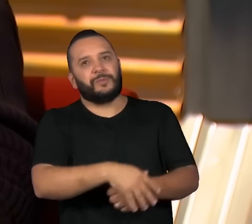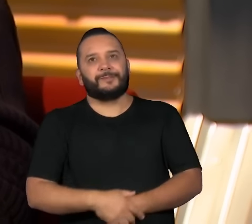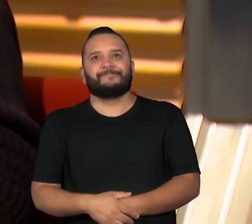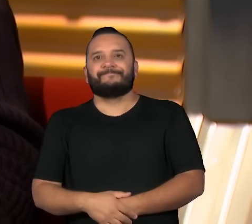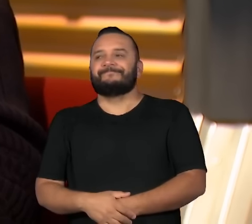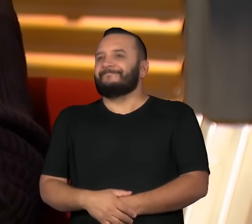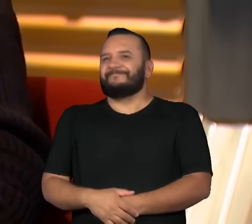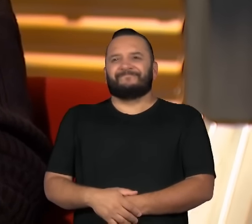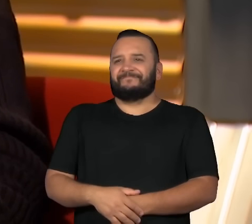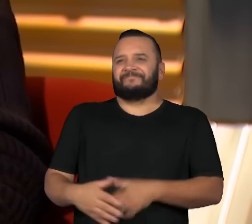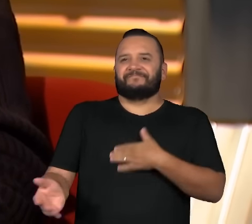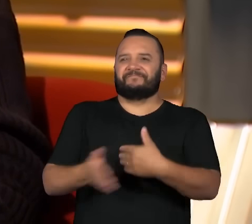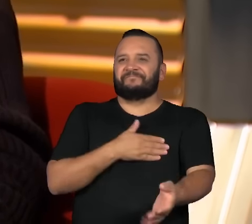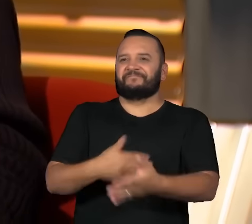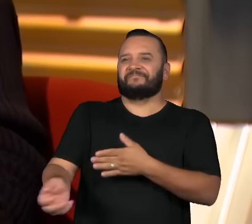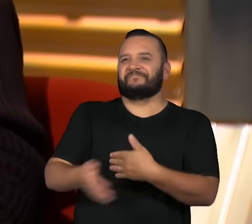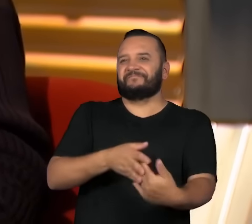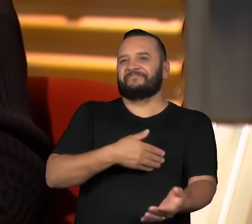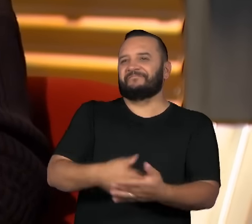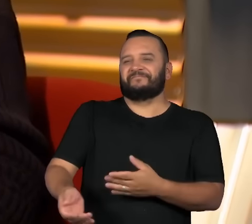Cara, isso não me importa.